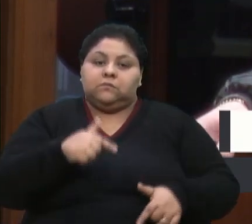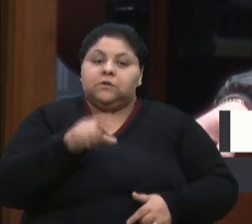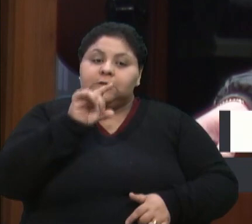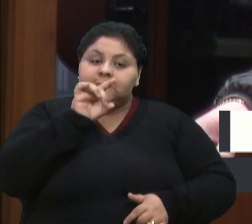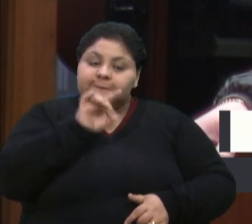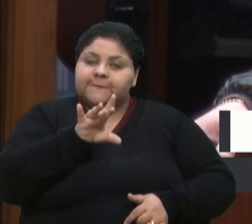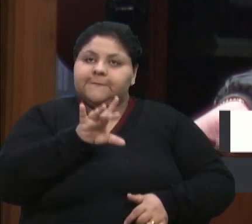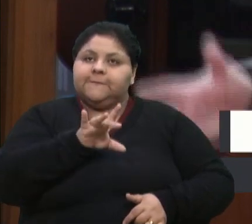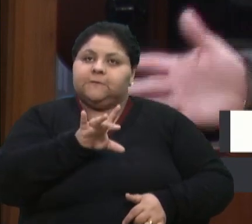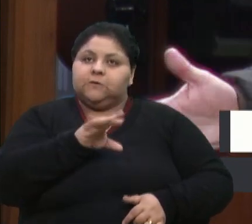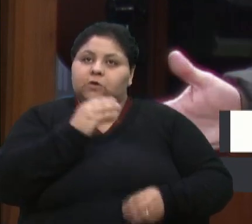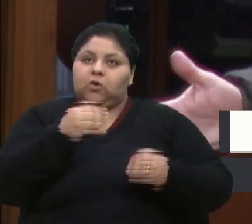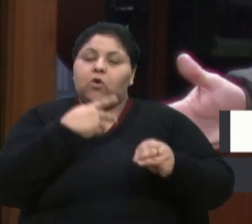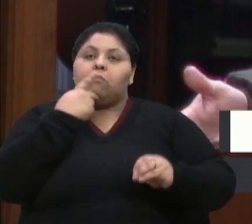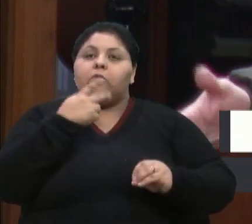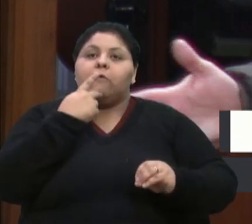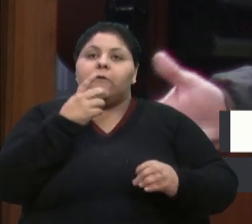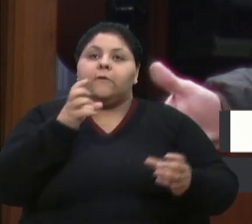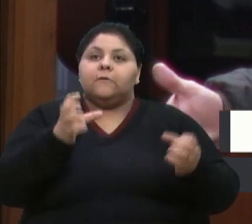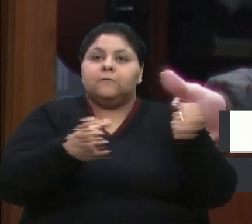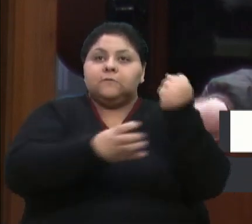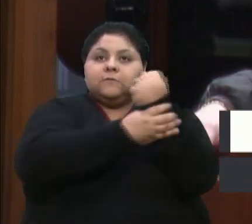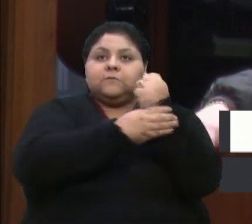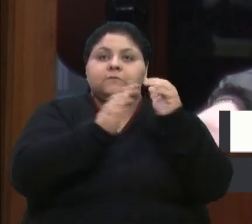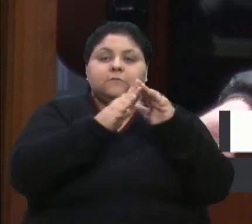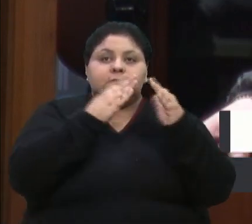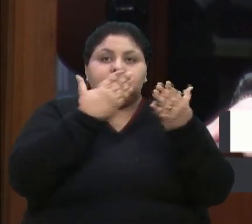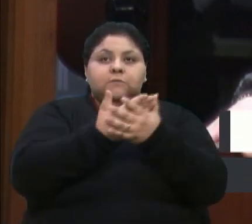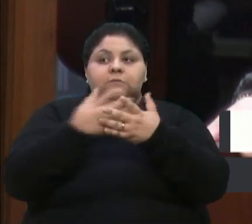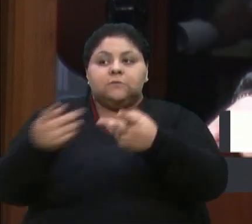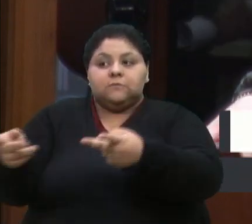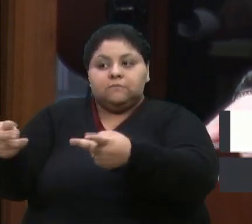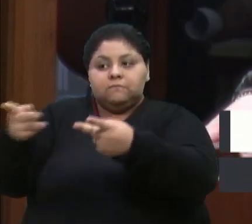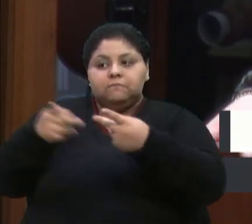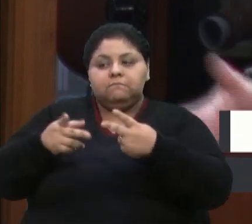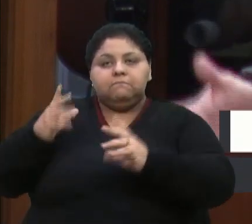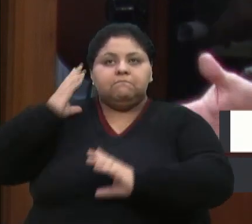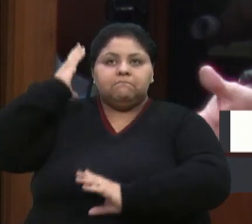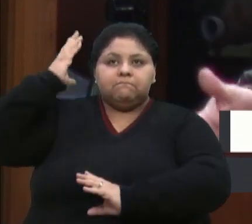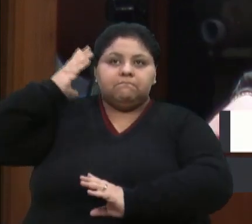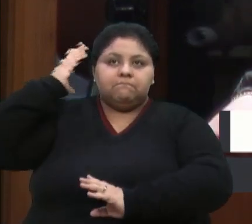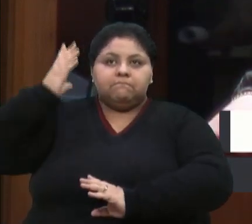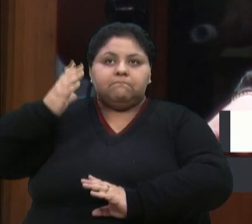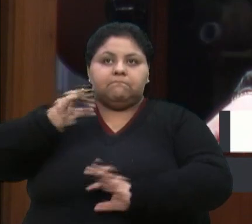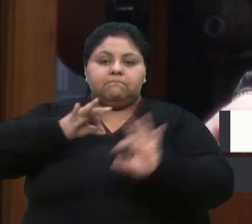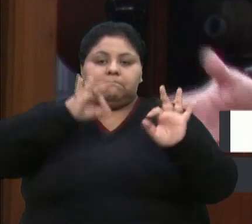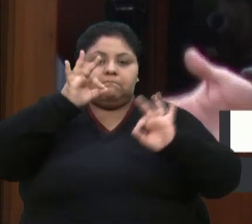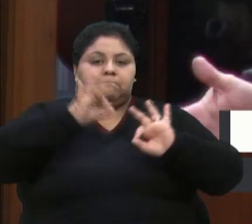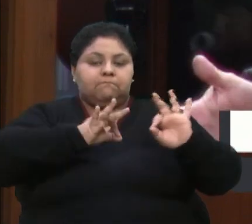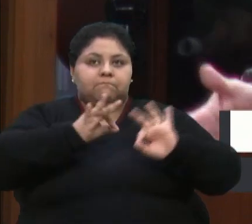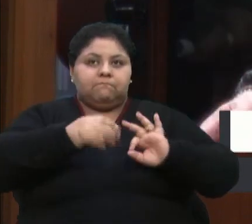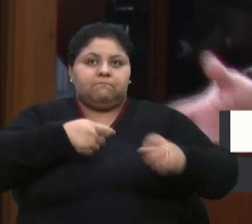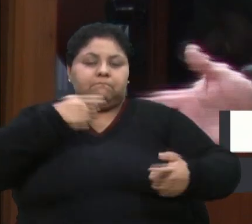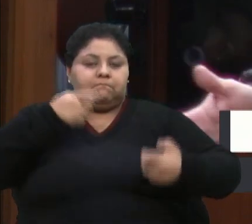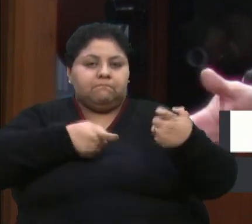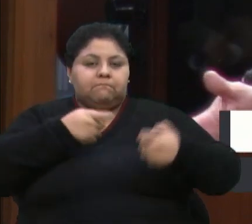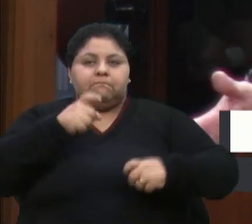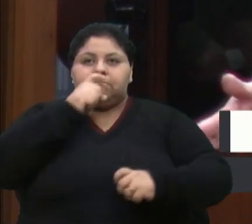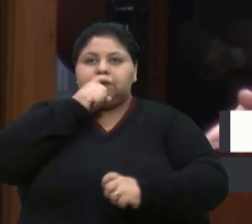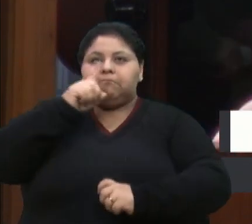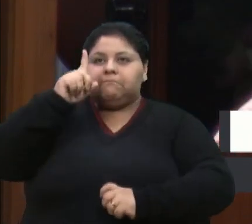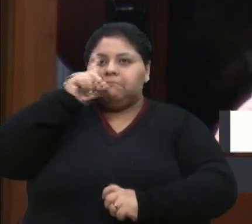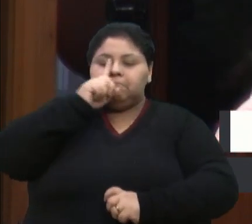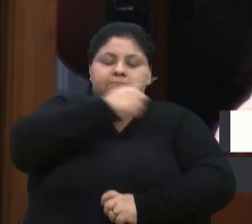eu ressaltei, a segurança escolar, as visitações, palestras, mediações de conflitos entre pais e alunos